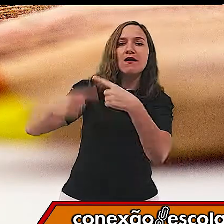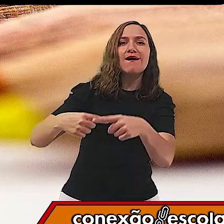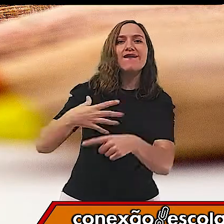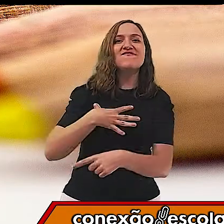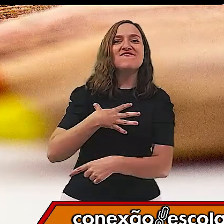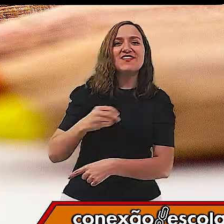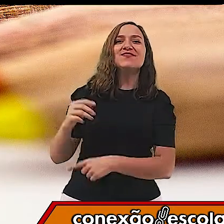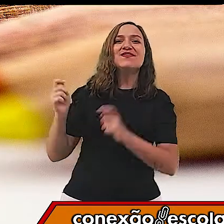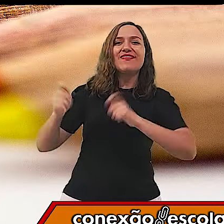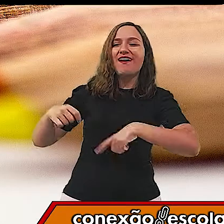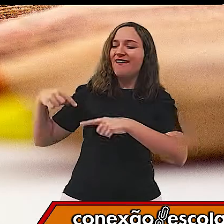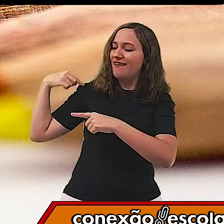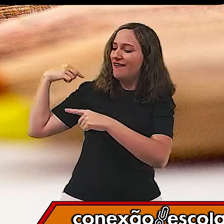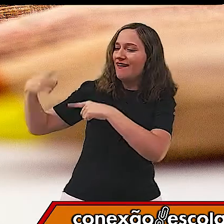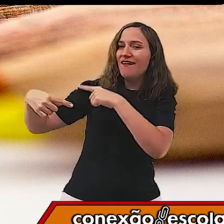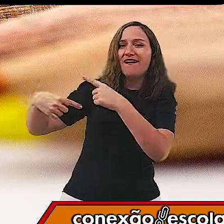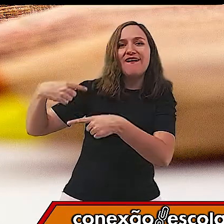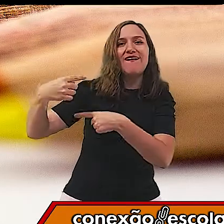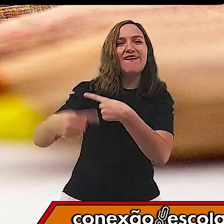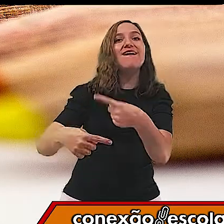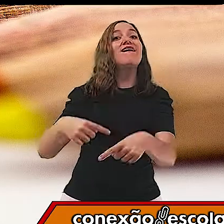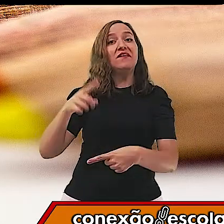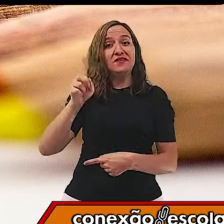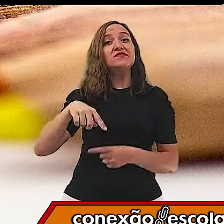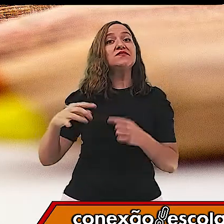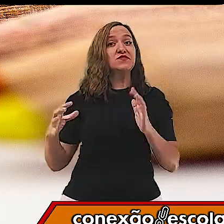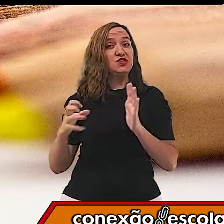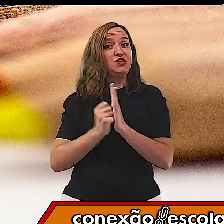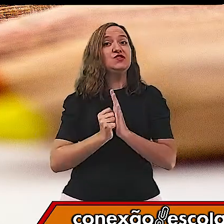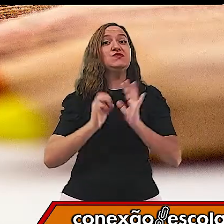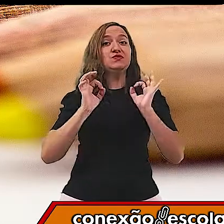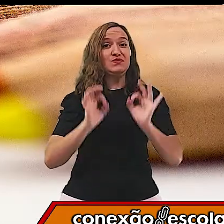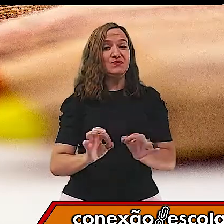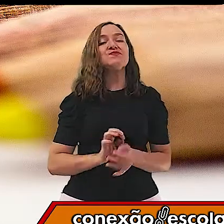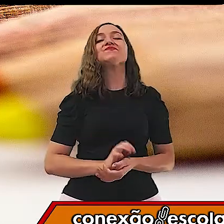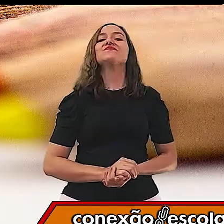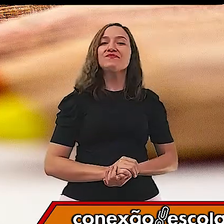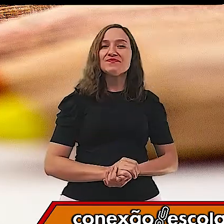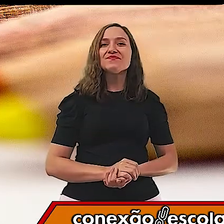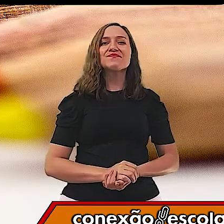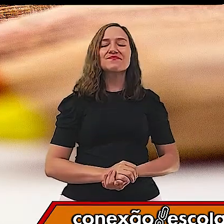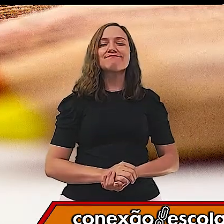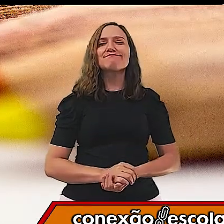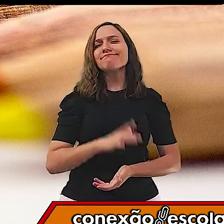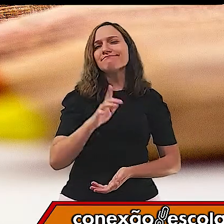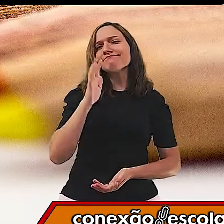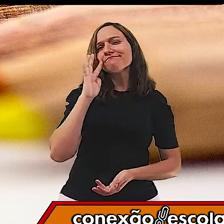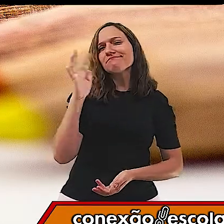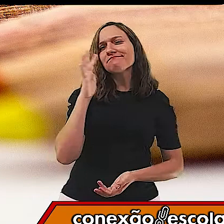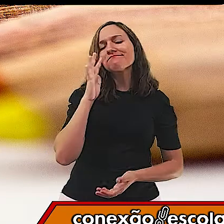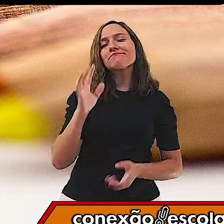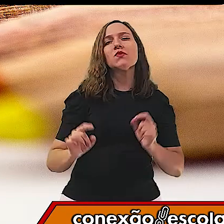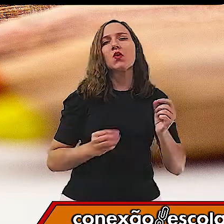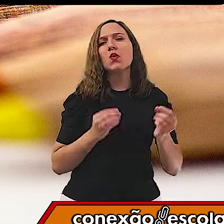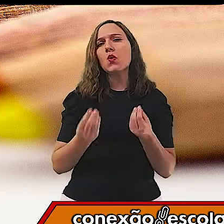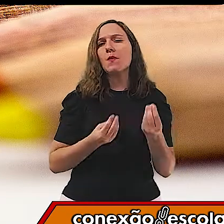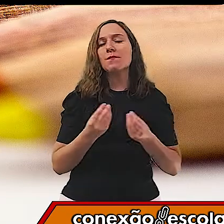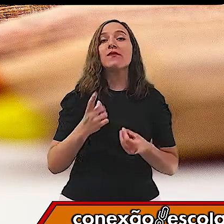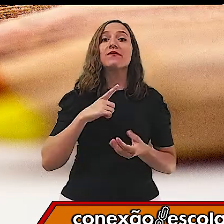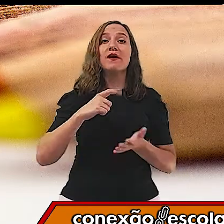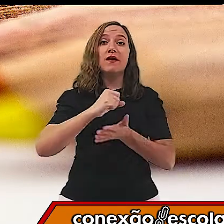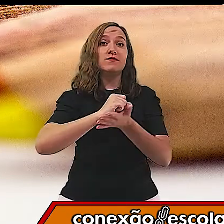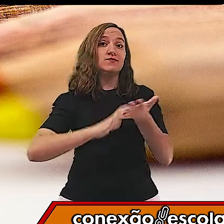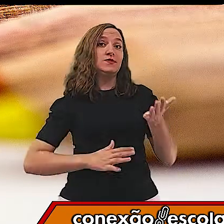e assim vai indo? Aquilo também é um registro. Pensando sobre isso, nós temos uma proposta